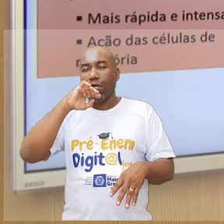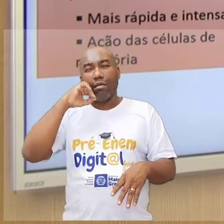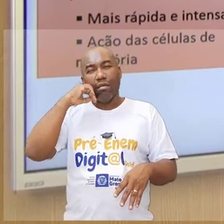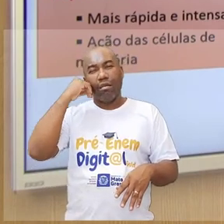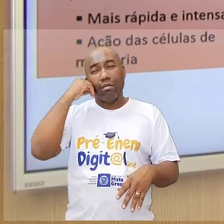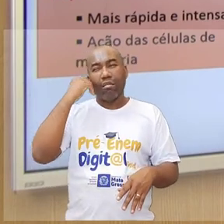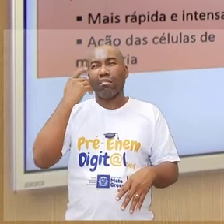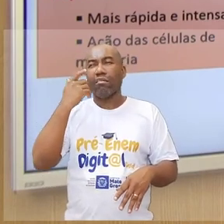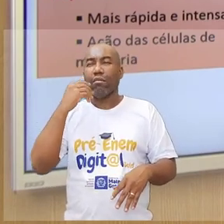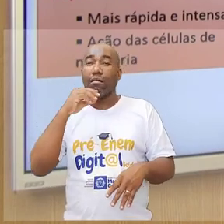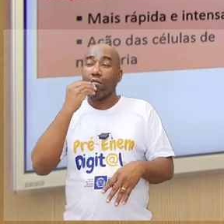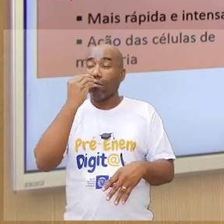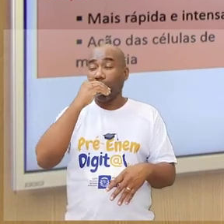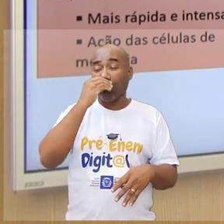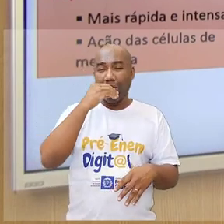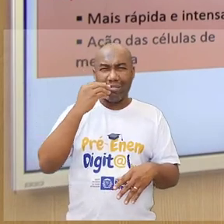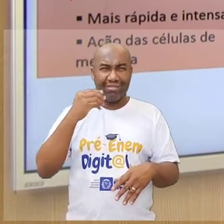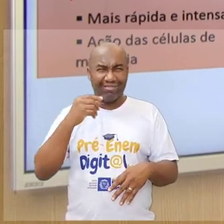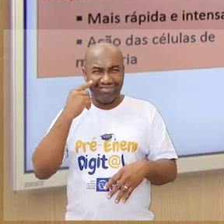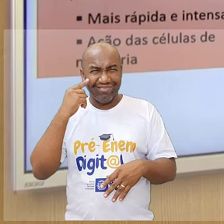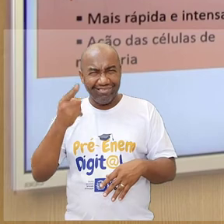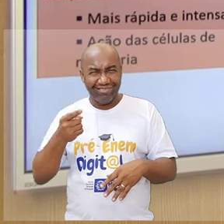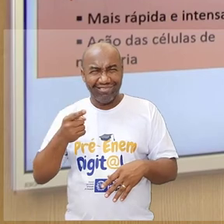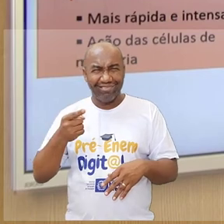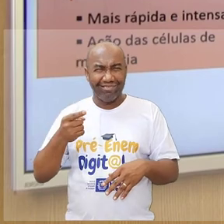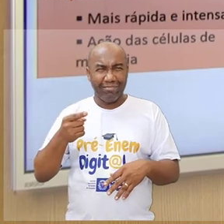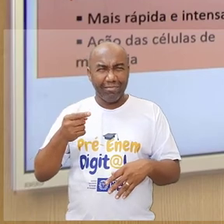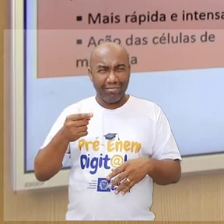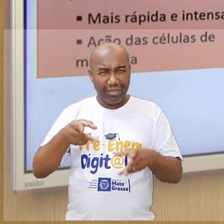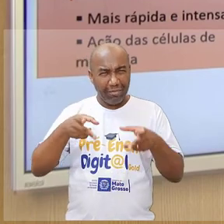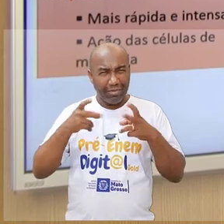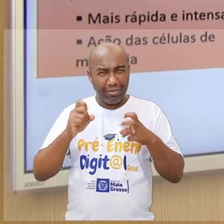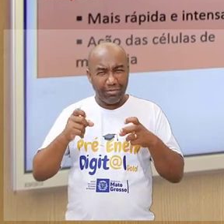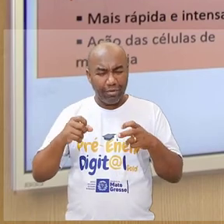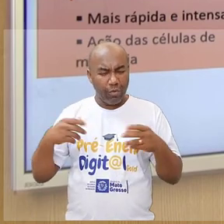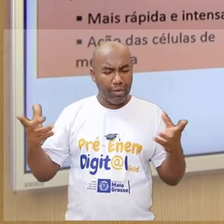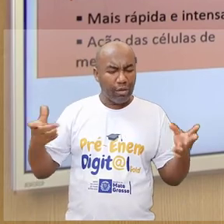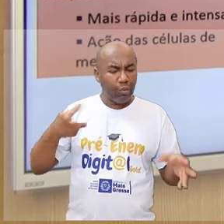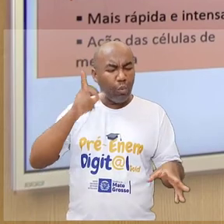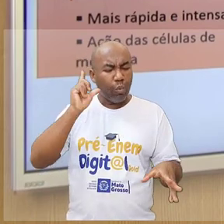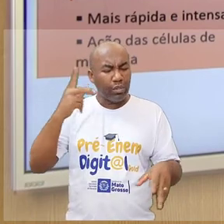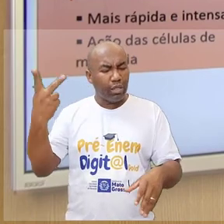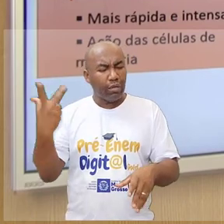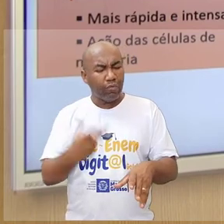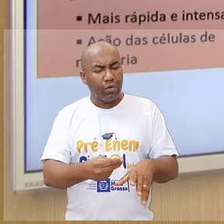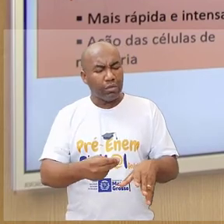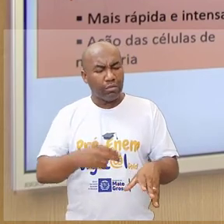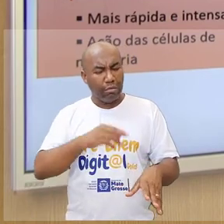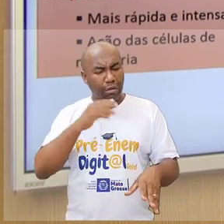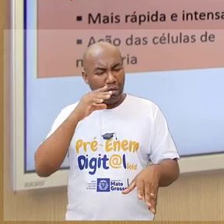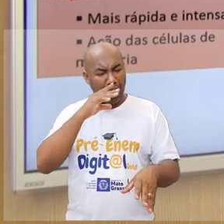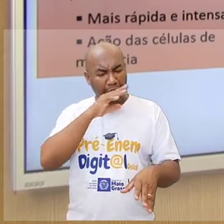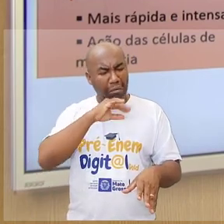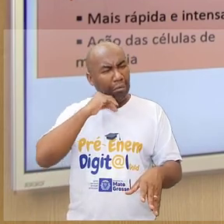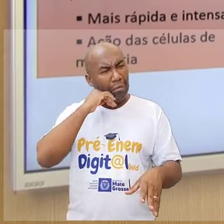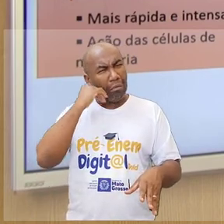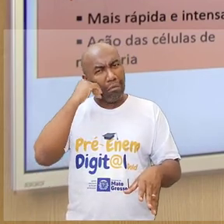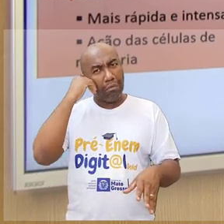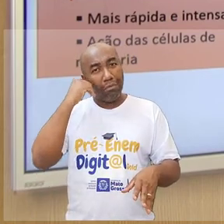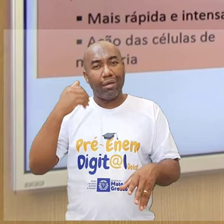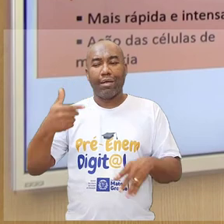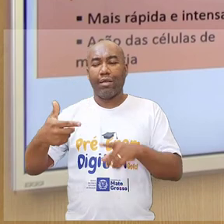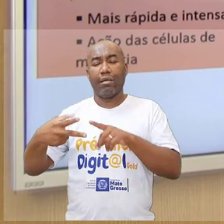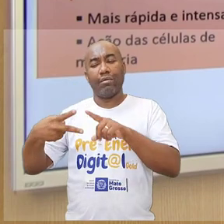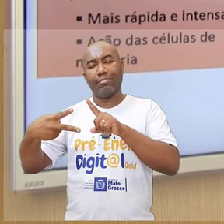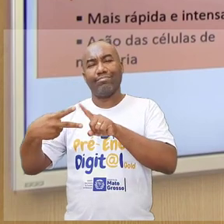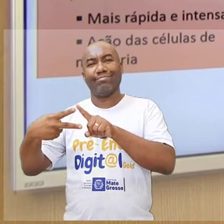meio febril, com uma certa sensação ruim no corpo. Essa é o que a gente chama de resposta primária.